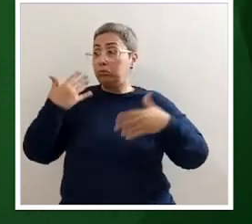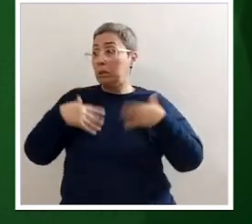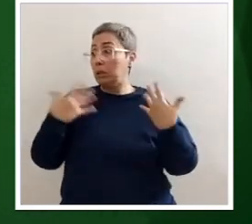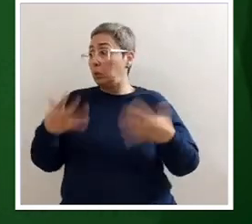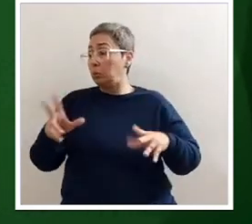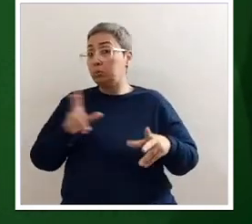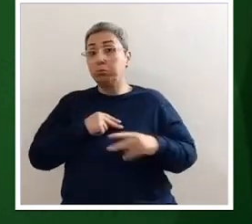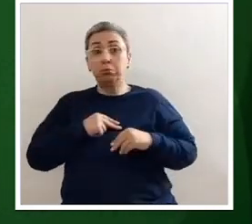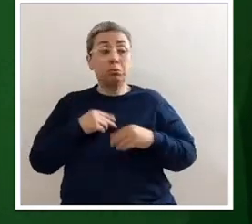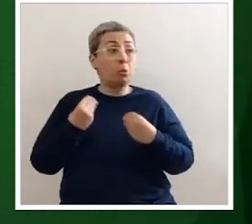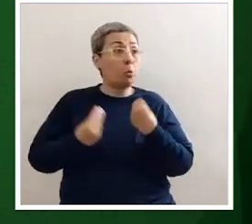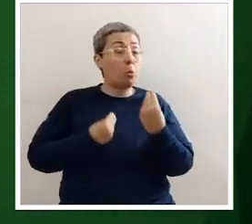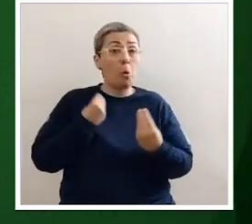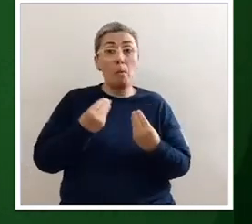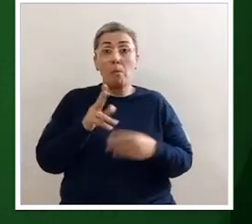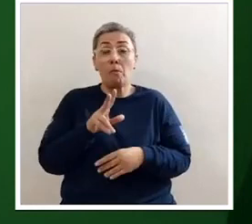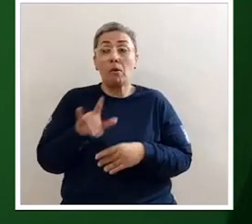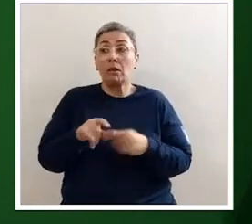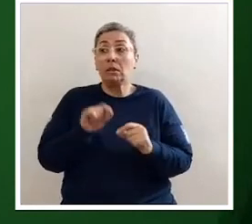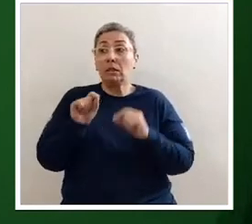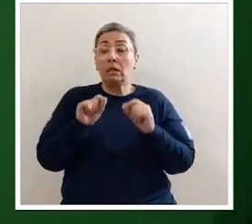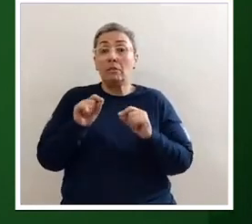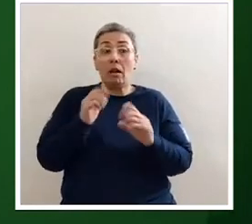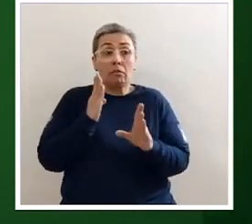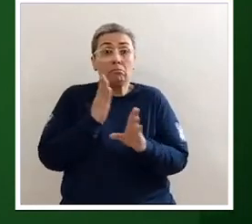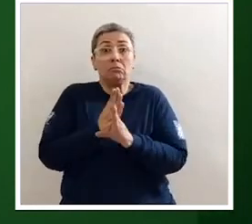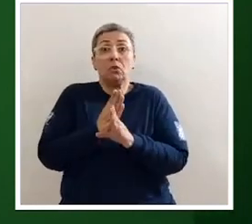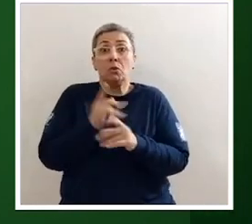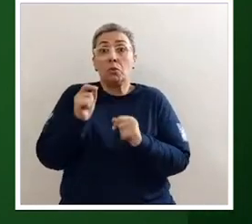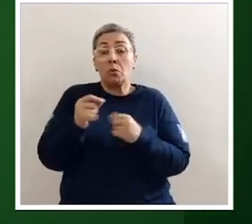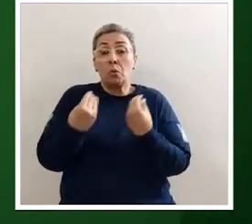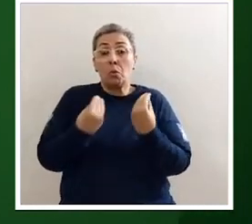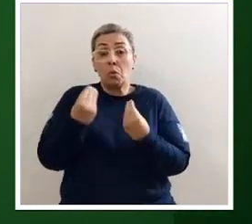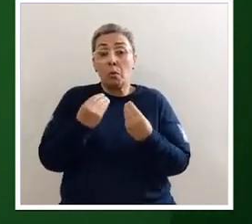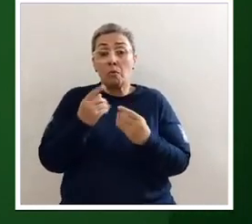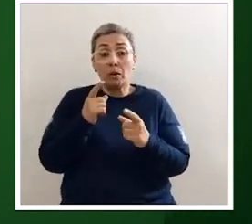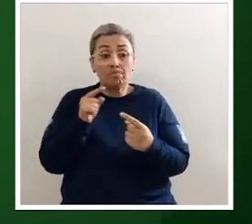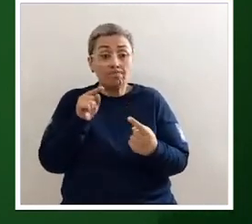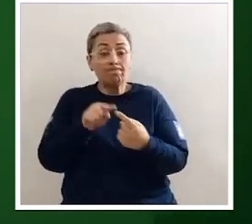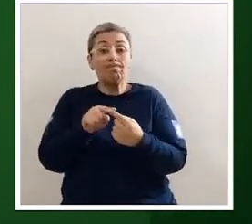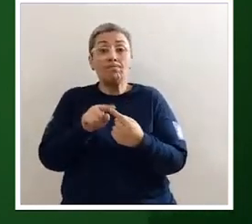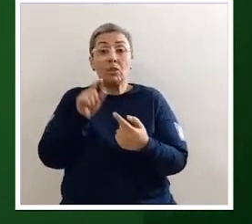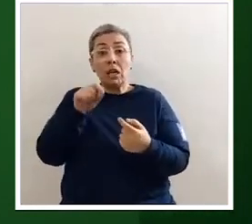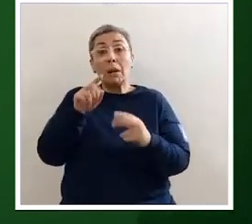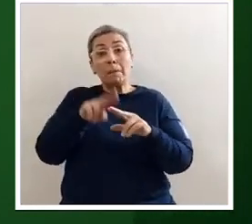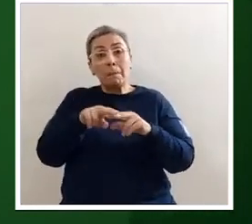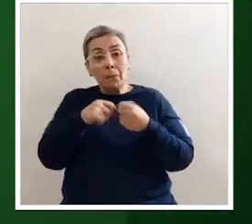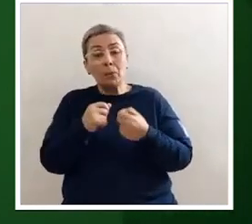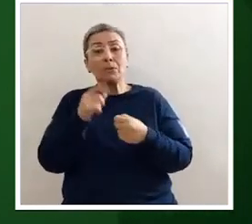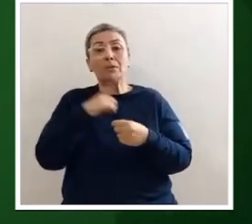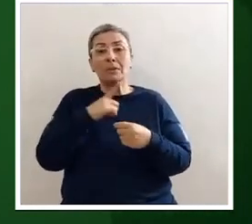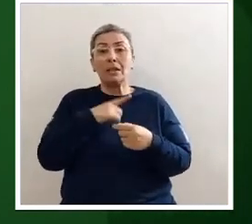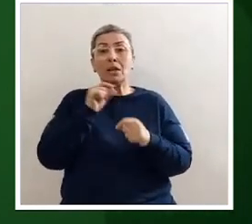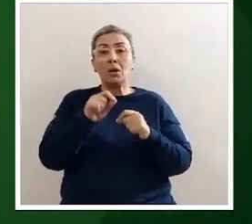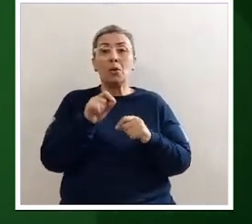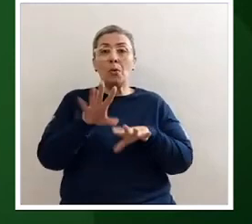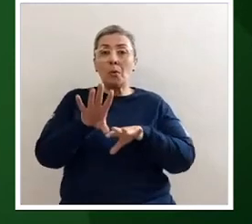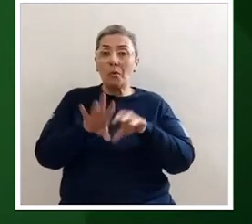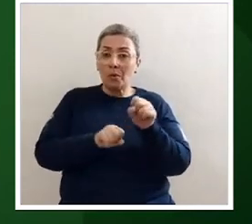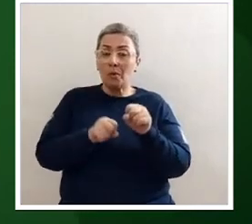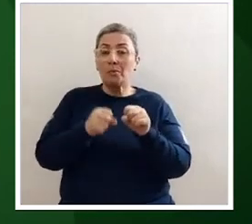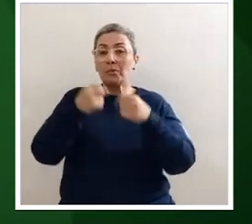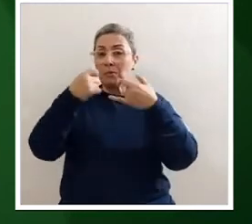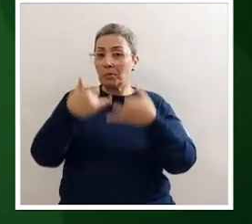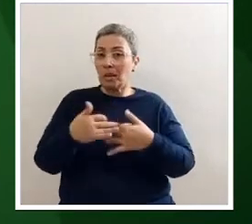como é que a gente vai diagnosticar como é que a gente vai identificar e por isso que nós fizemos aquela formação que